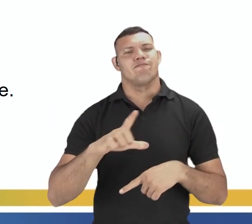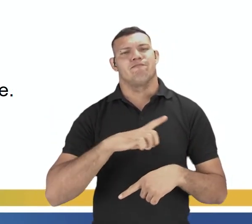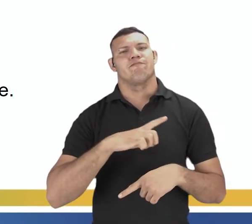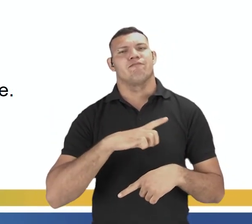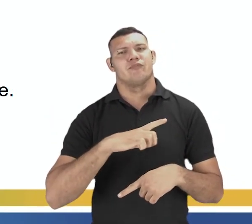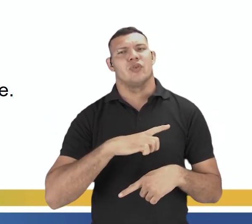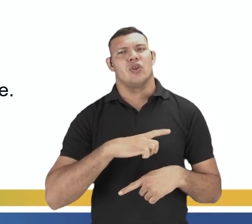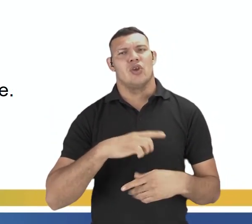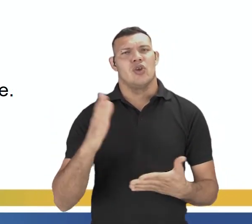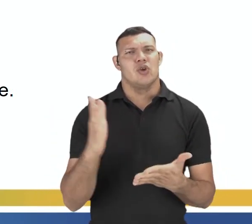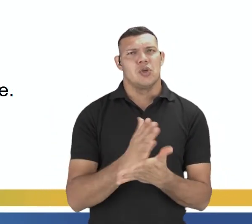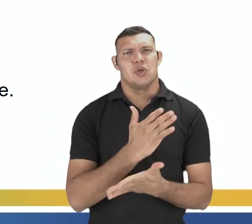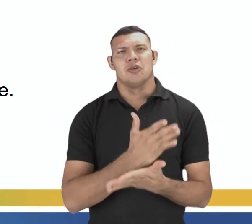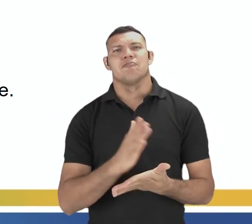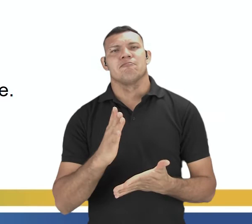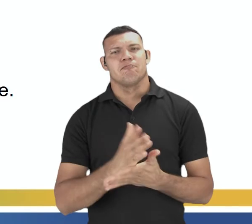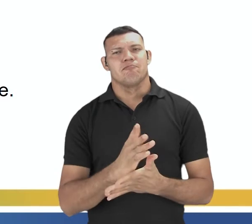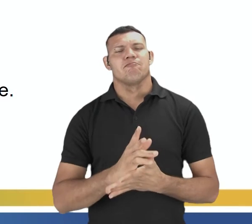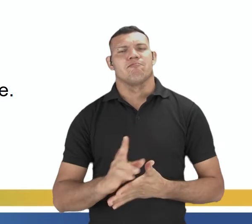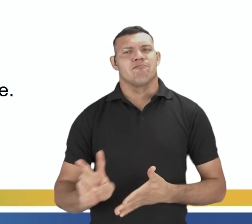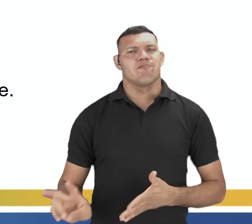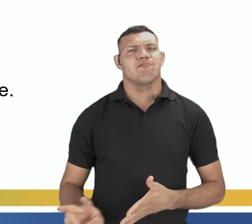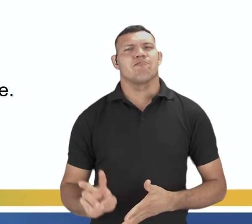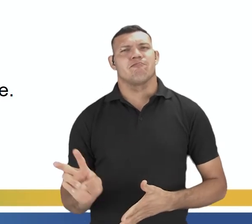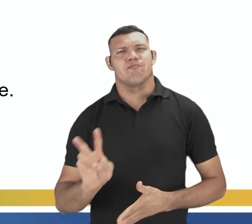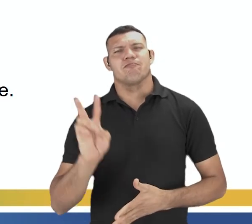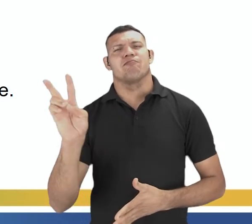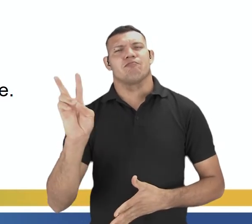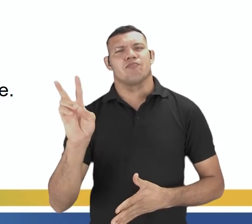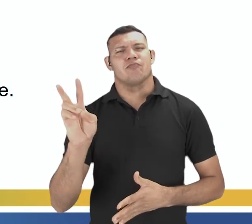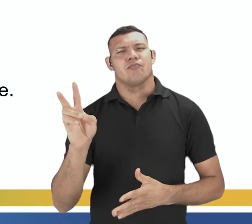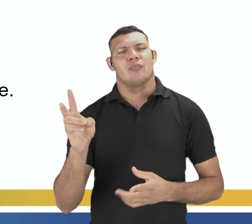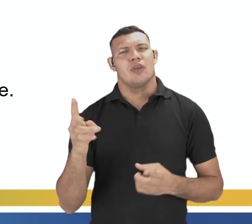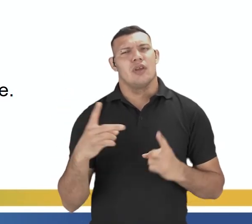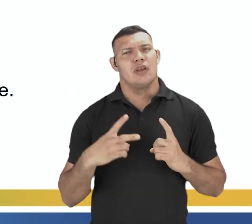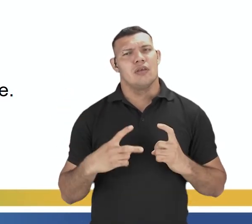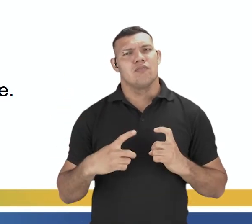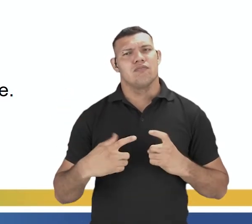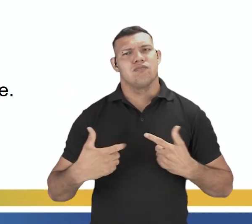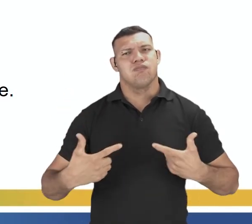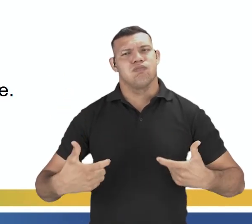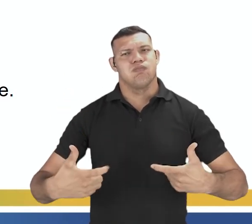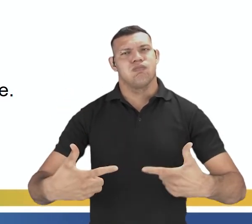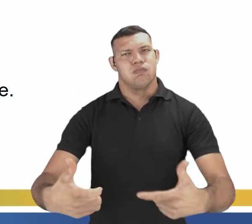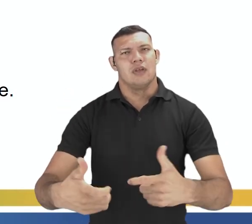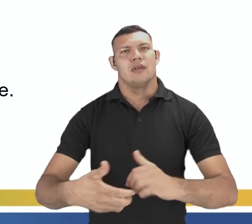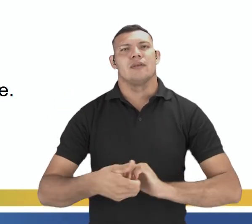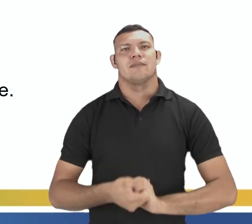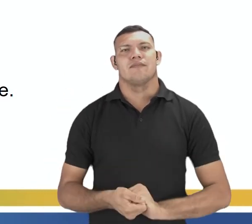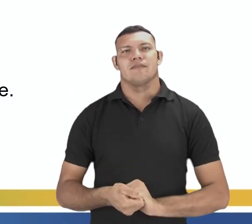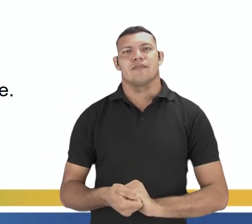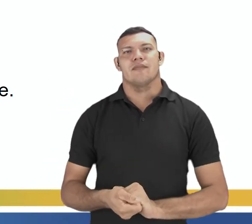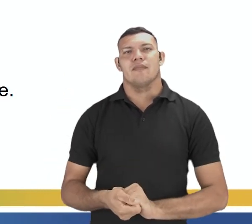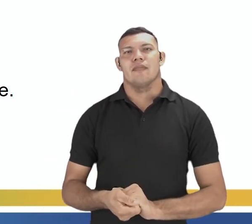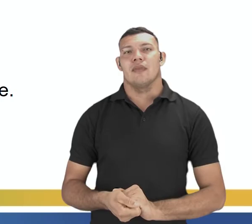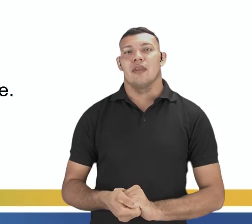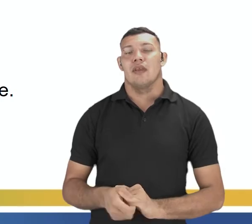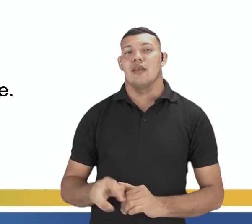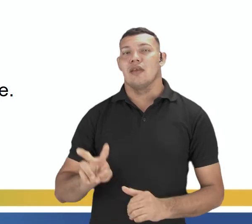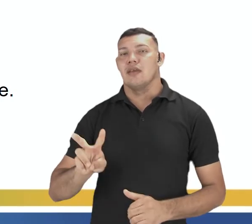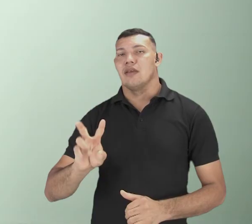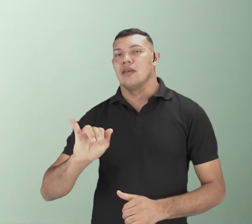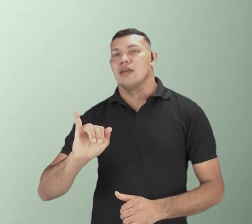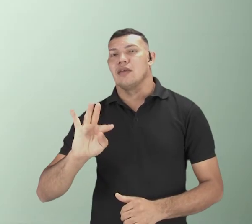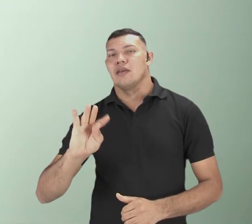sempre um vitorioso combatente. Vitorioso até teria um acréscimo. Vitória seria um